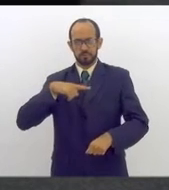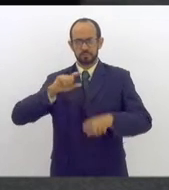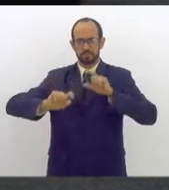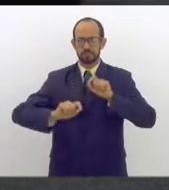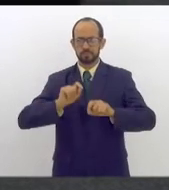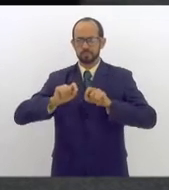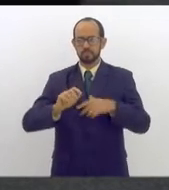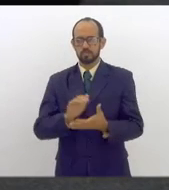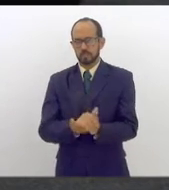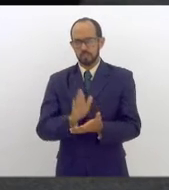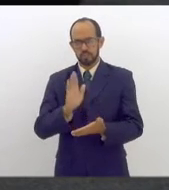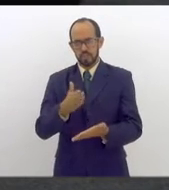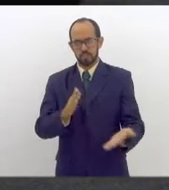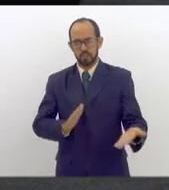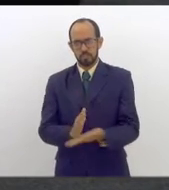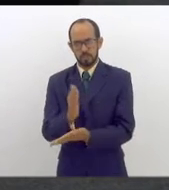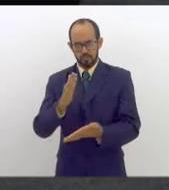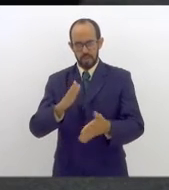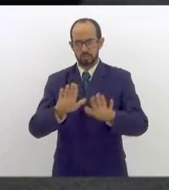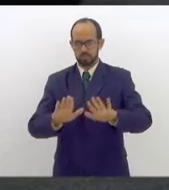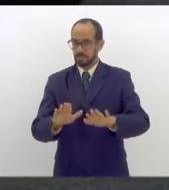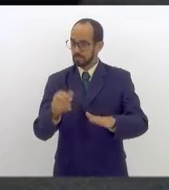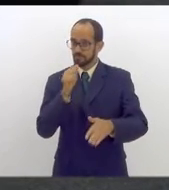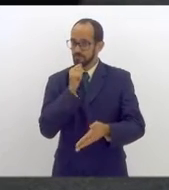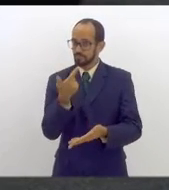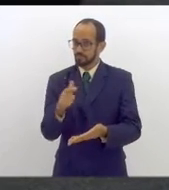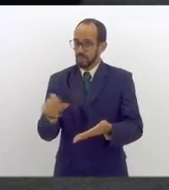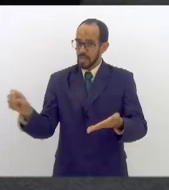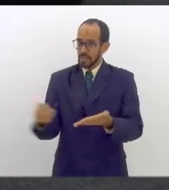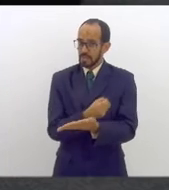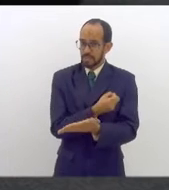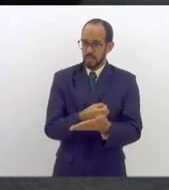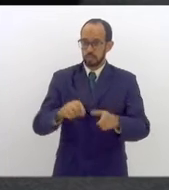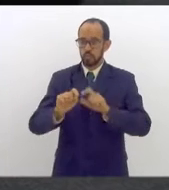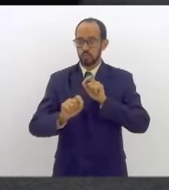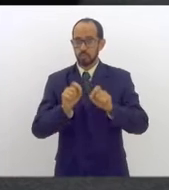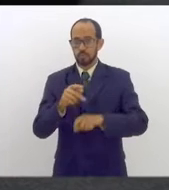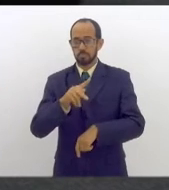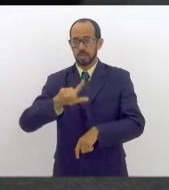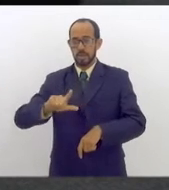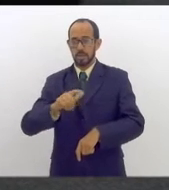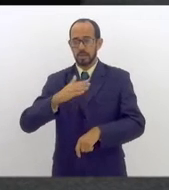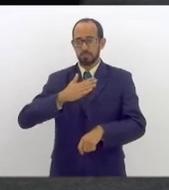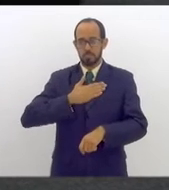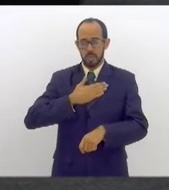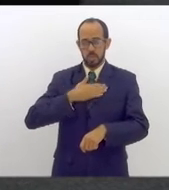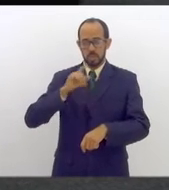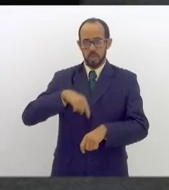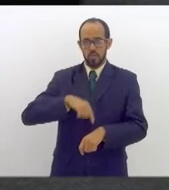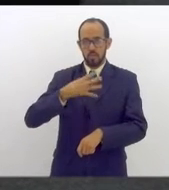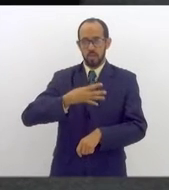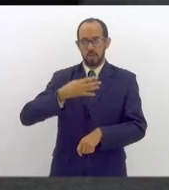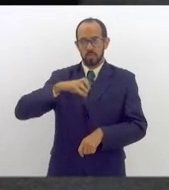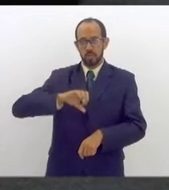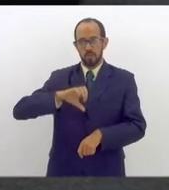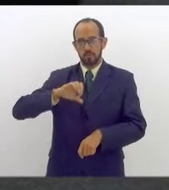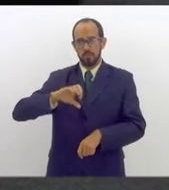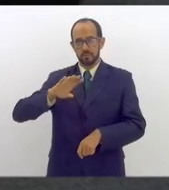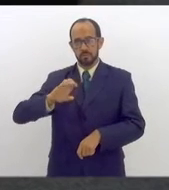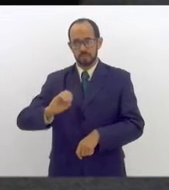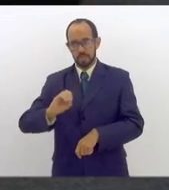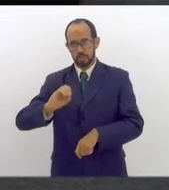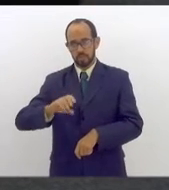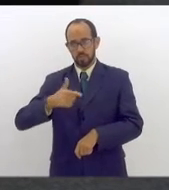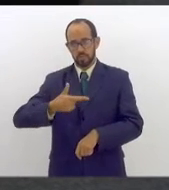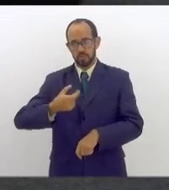já foi inclusive aprovado, mas ainda não foi sancionado, um PL de minha autoria, que era o 4990 de